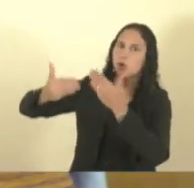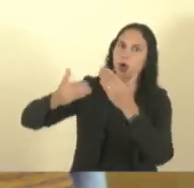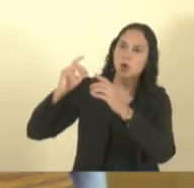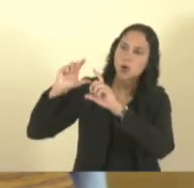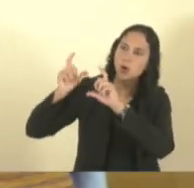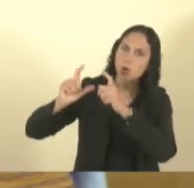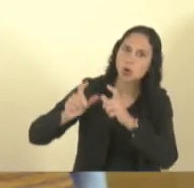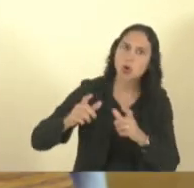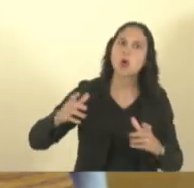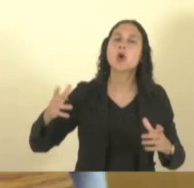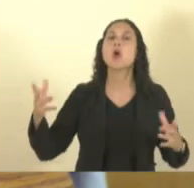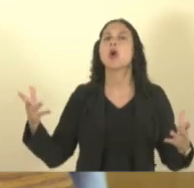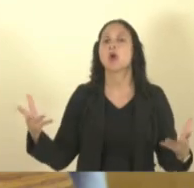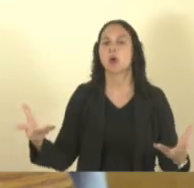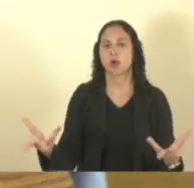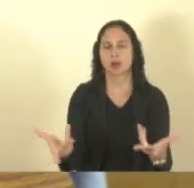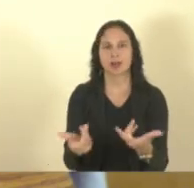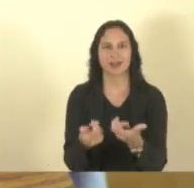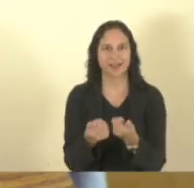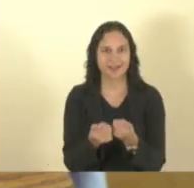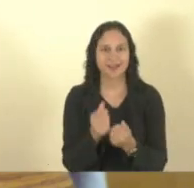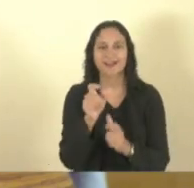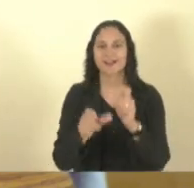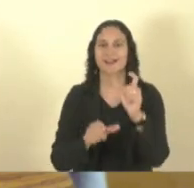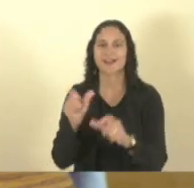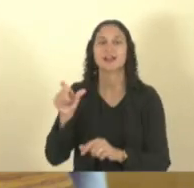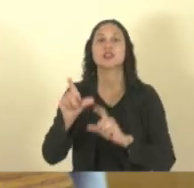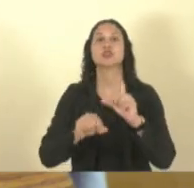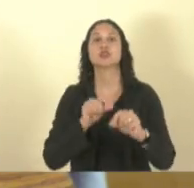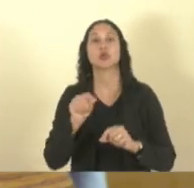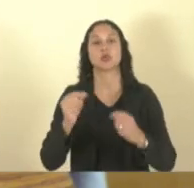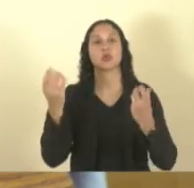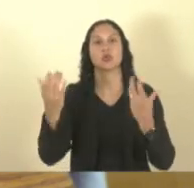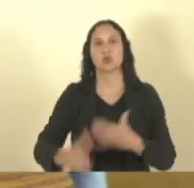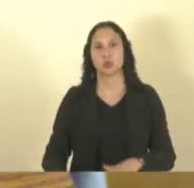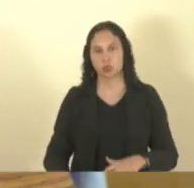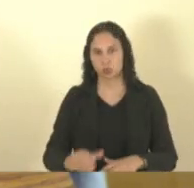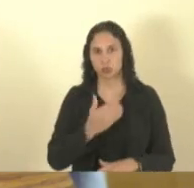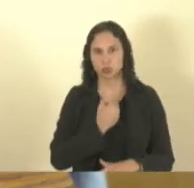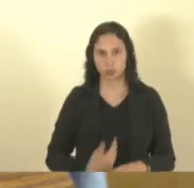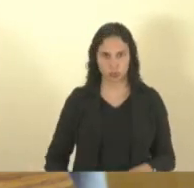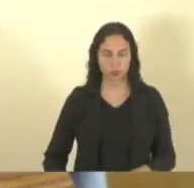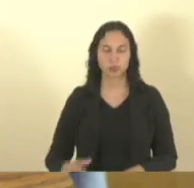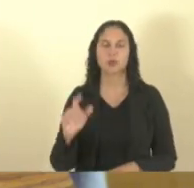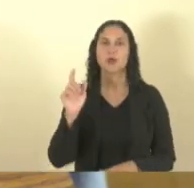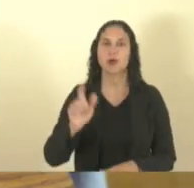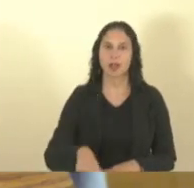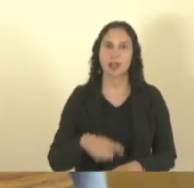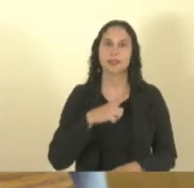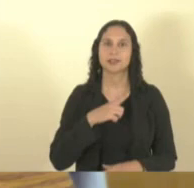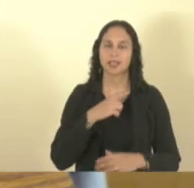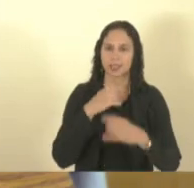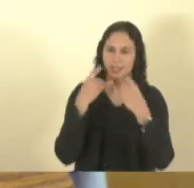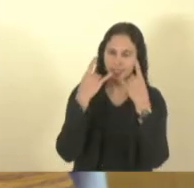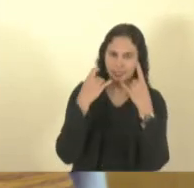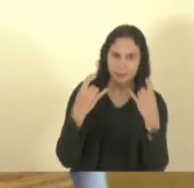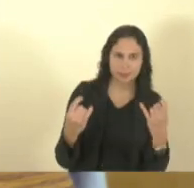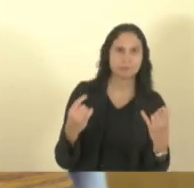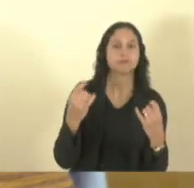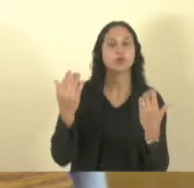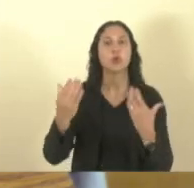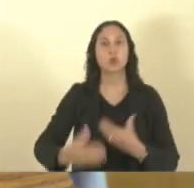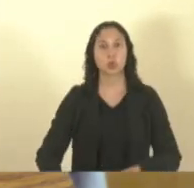competências a partir das quais foram selecionados num concurso público, que nós sabemos bem, é sempre muito atrativo,